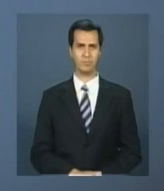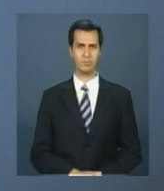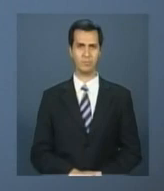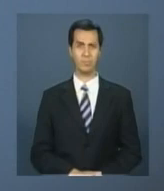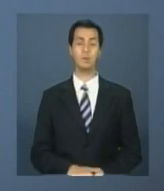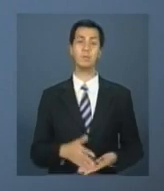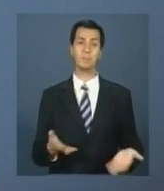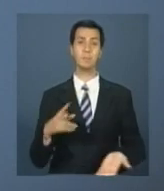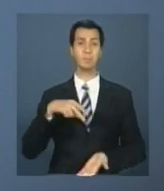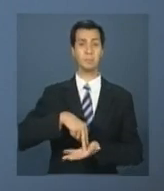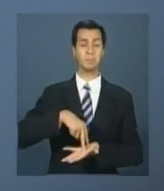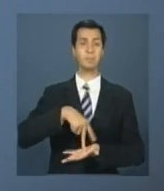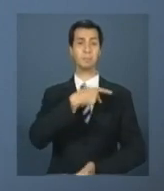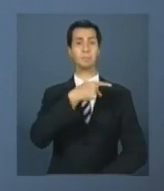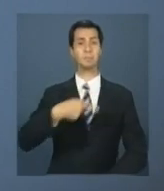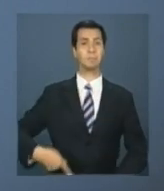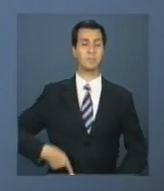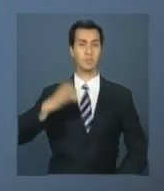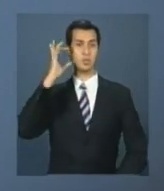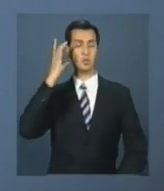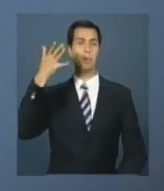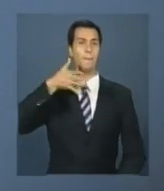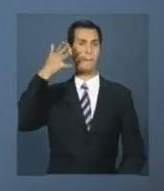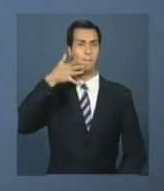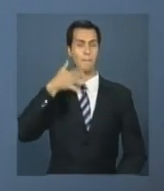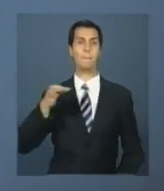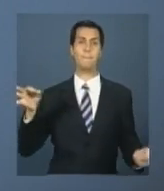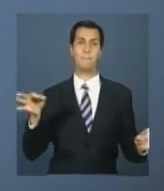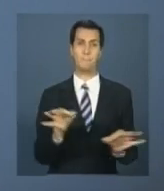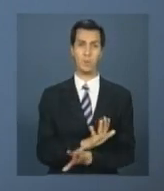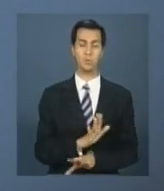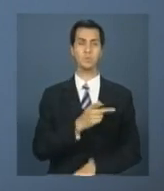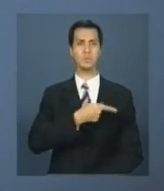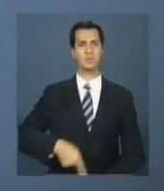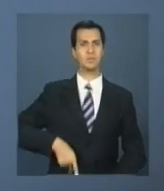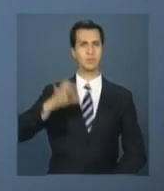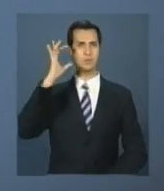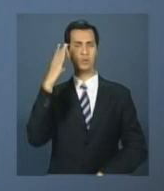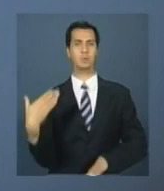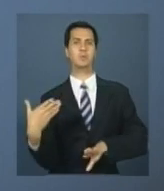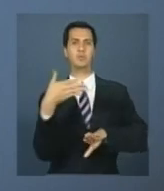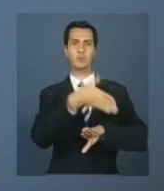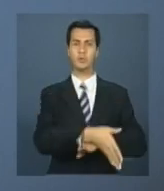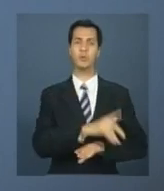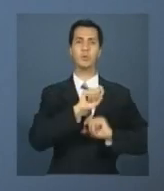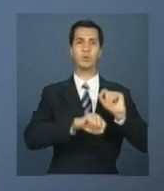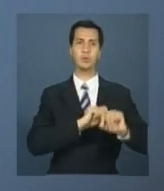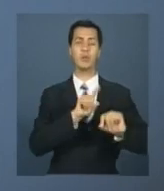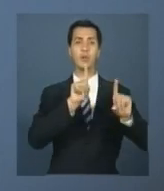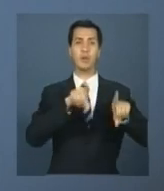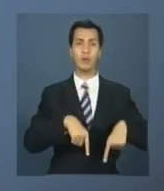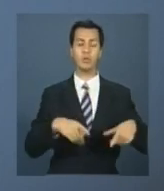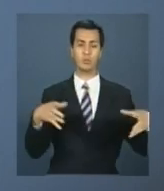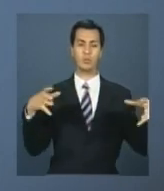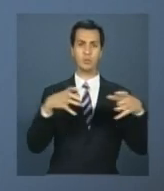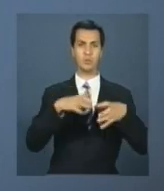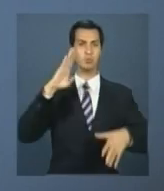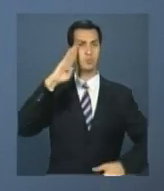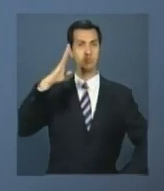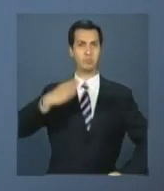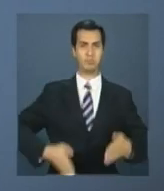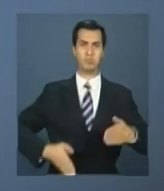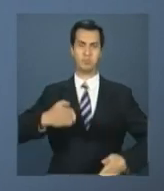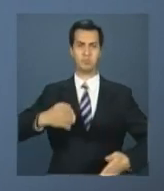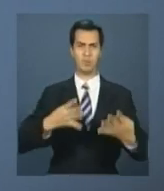Após essa declaração à imprensa, a presidenta Dilma Rousseff participou da cerimônia de apresentação do contingente brasileiro da Missão